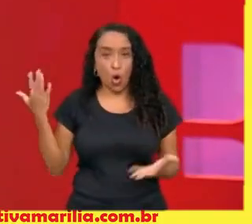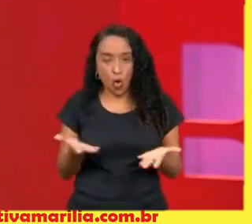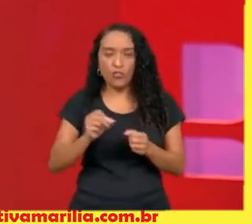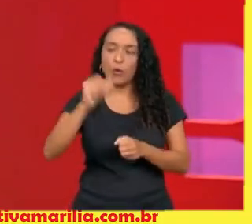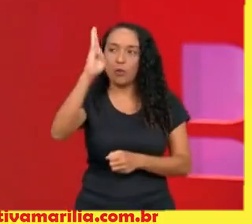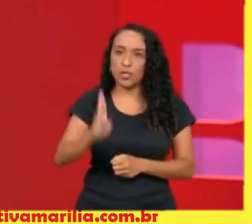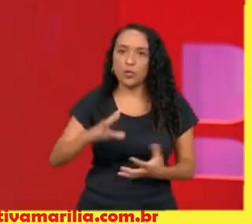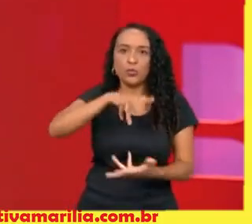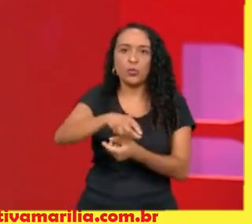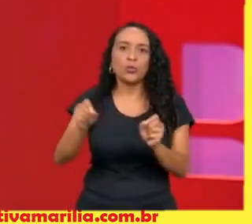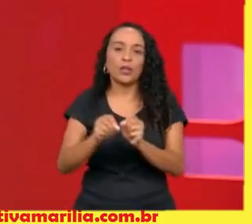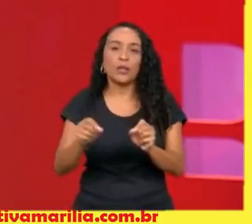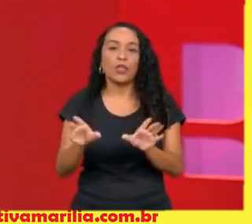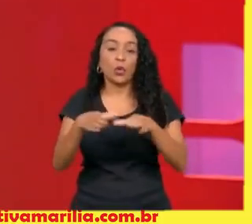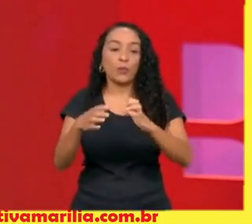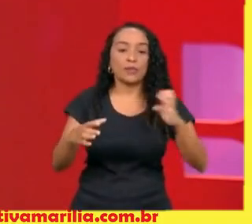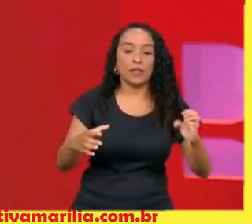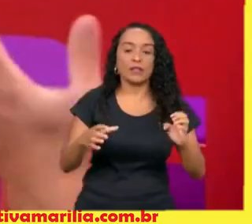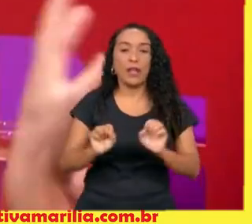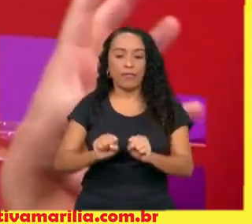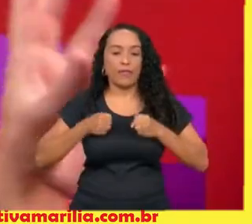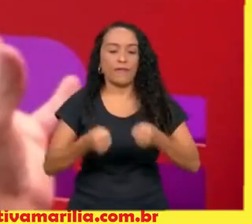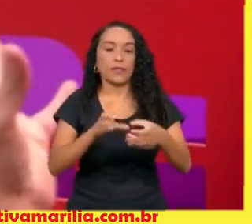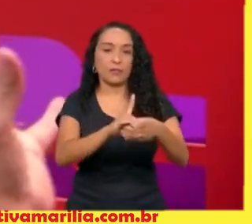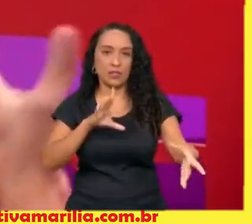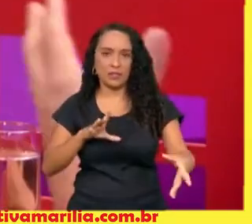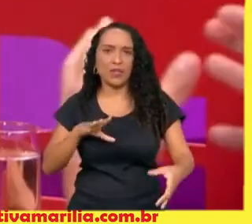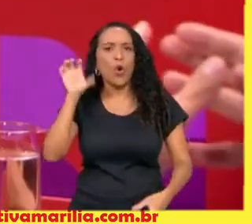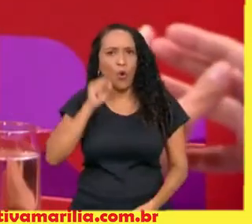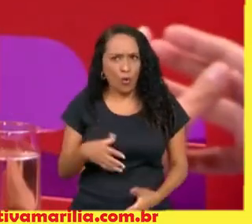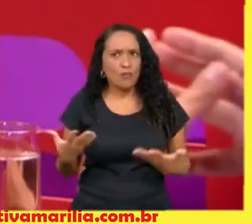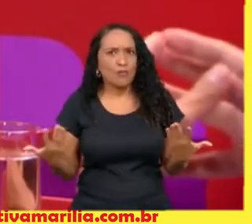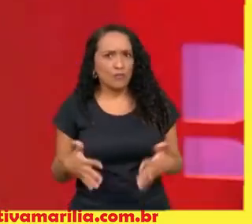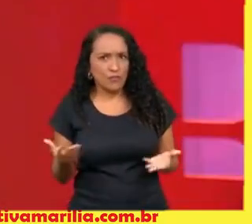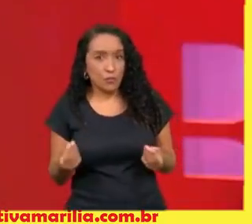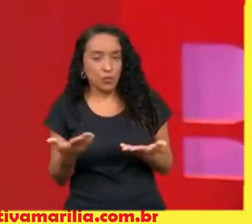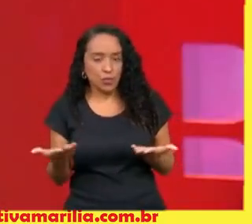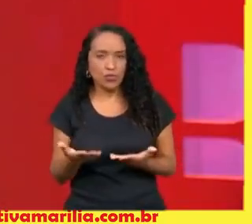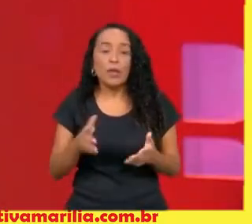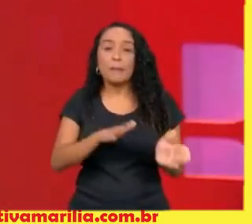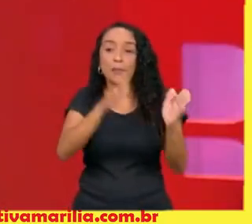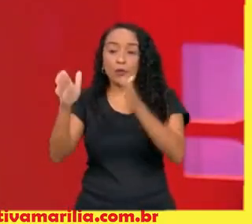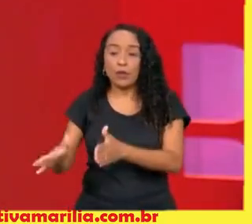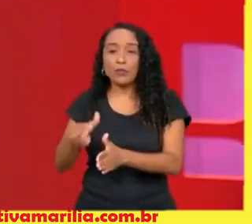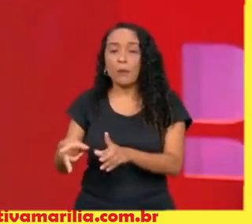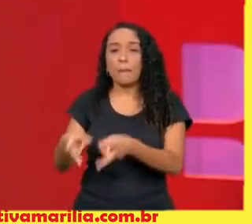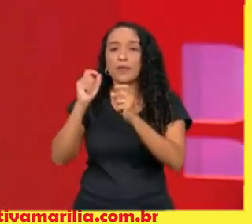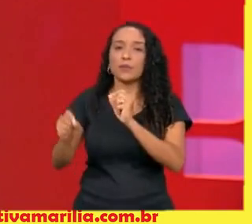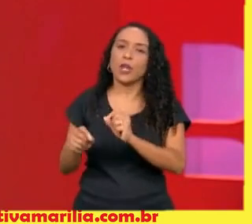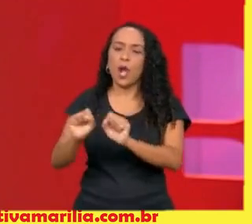no mundo, por parte das esquerdas, da defesa da democracia, uma coisa que a gente ouve muito, né? E por outro lado, a gente vê